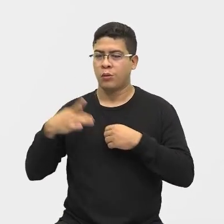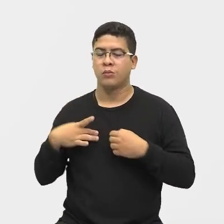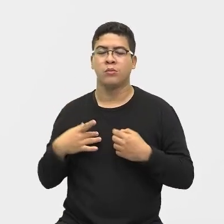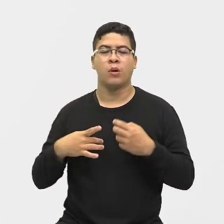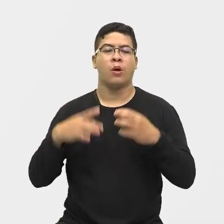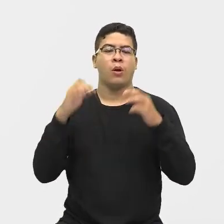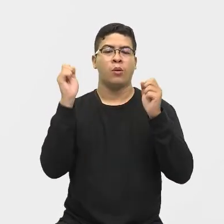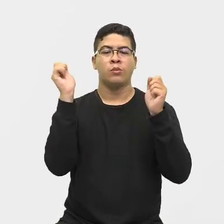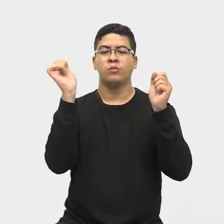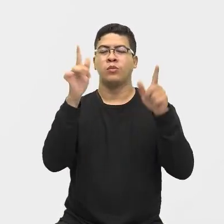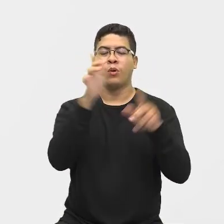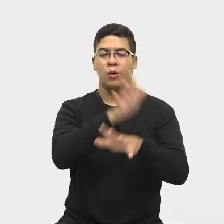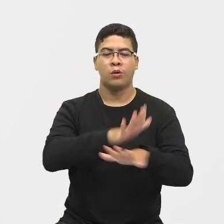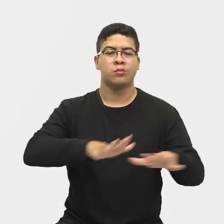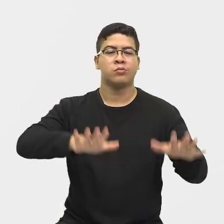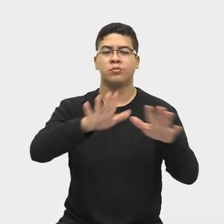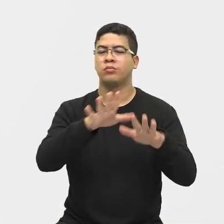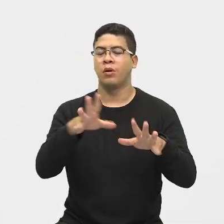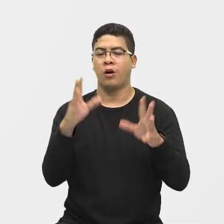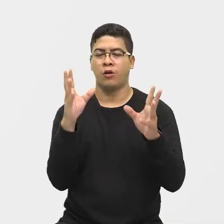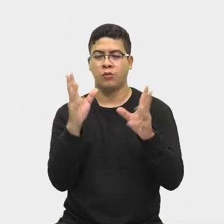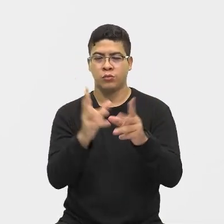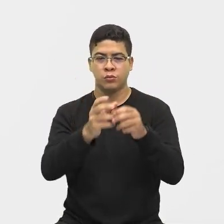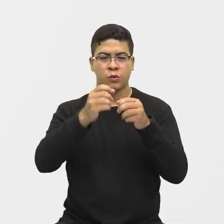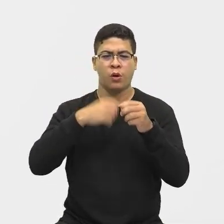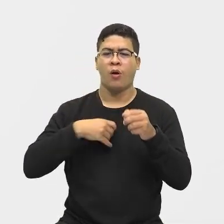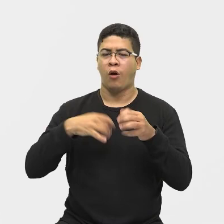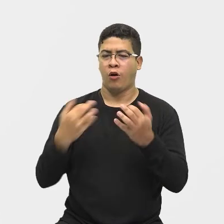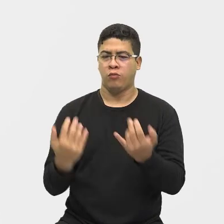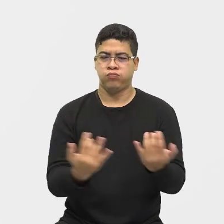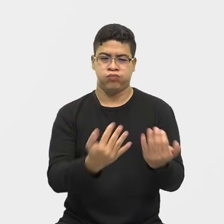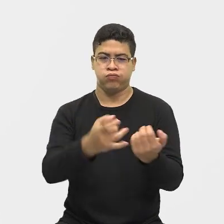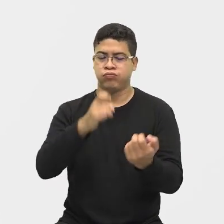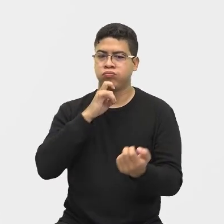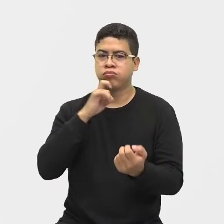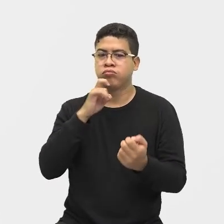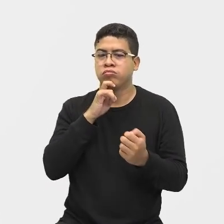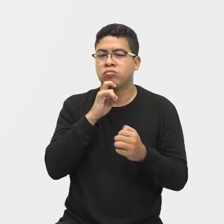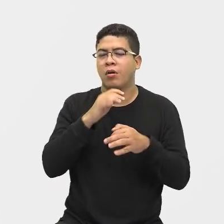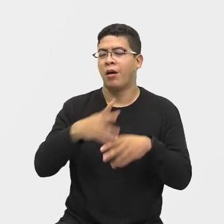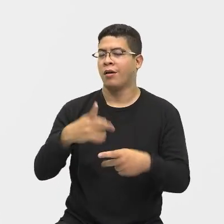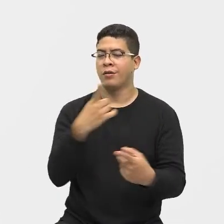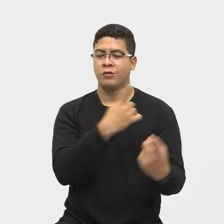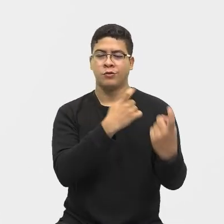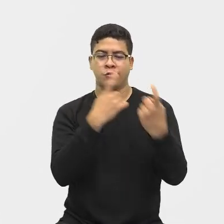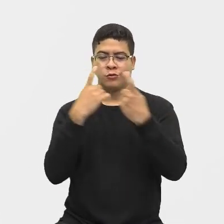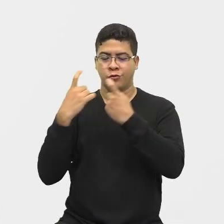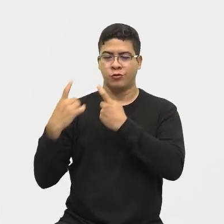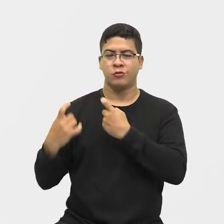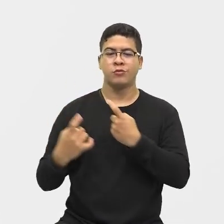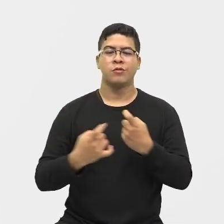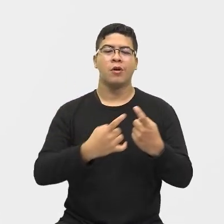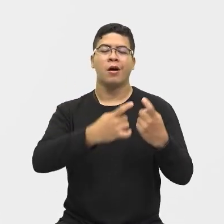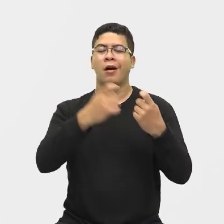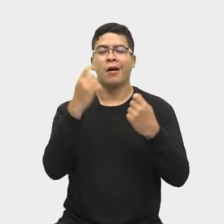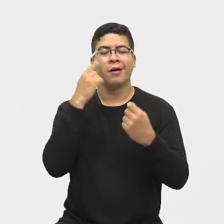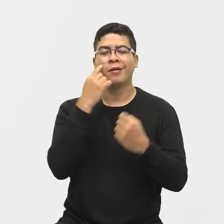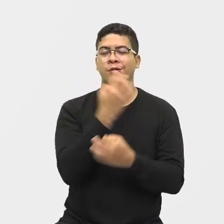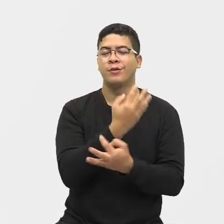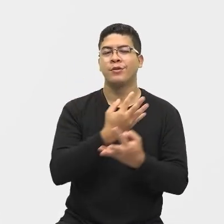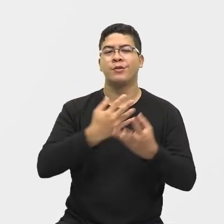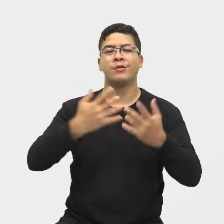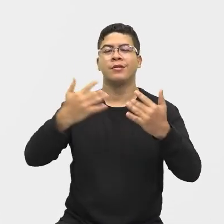morno, elegâncias sutis sem escândalos, sem ciúmes, perfumes de Paris, Aris,